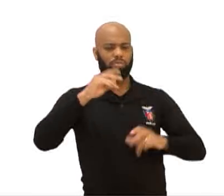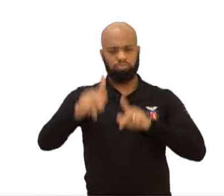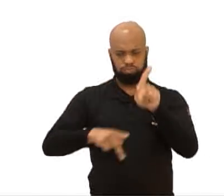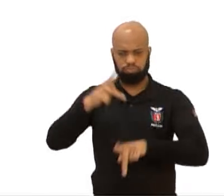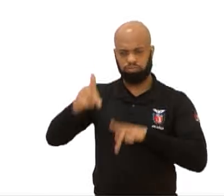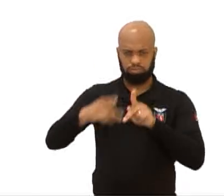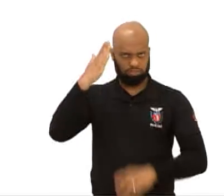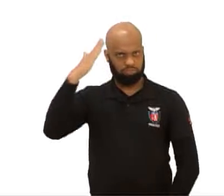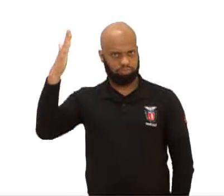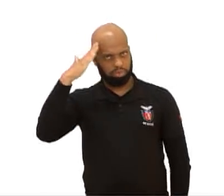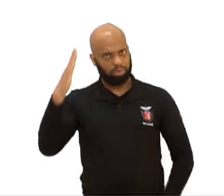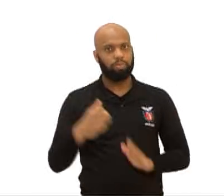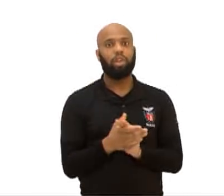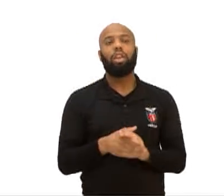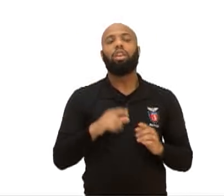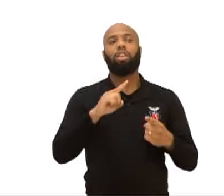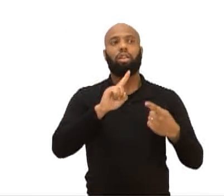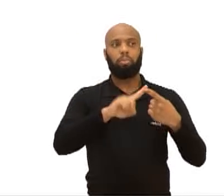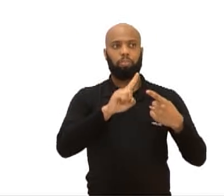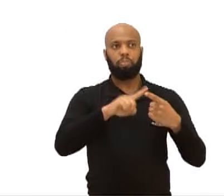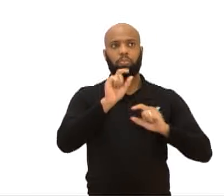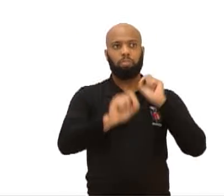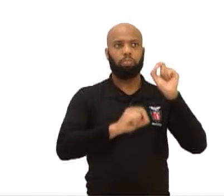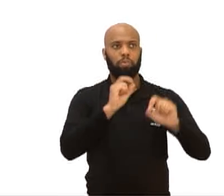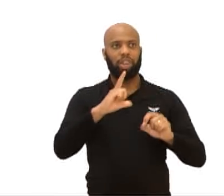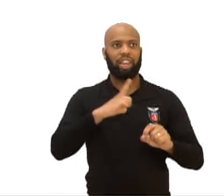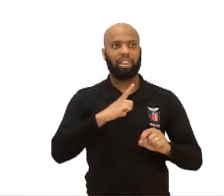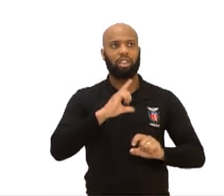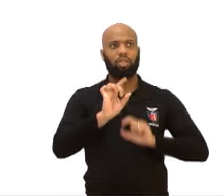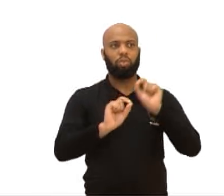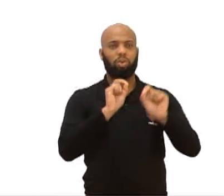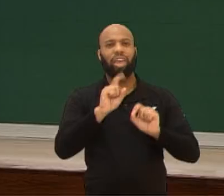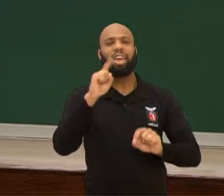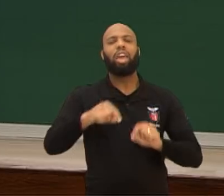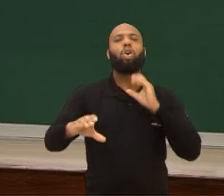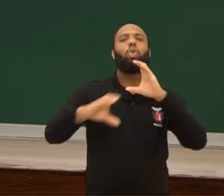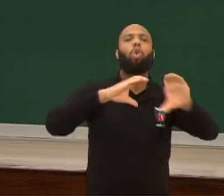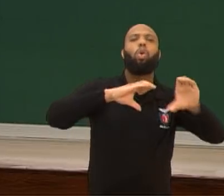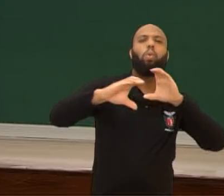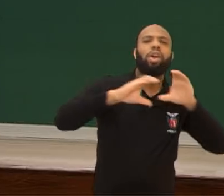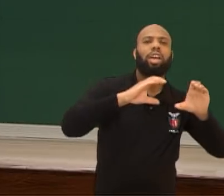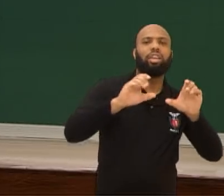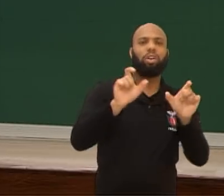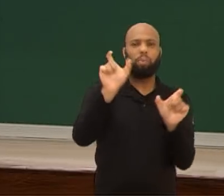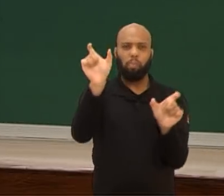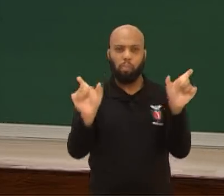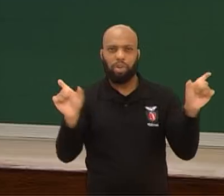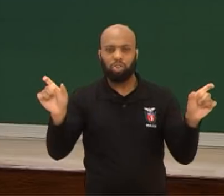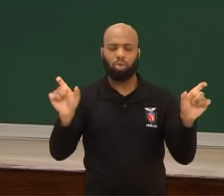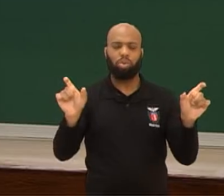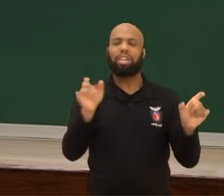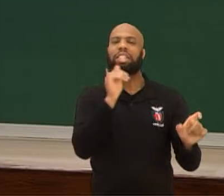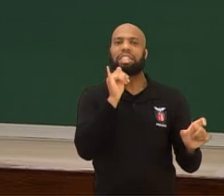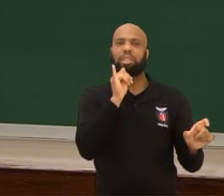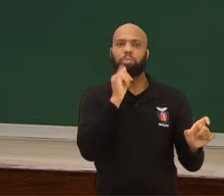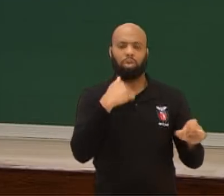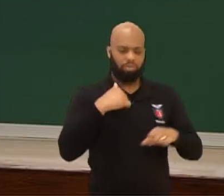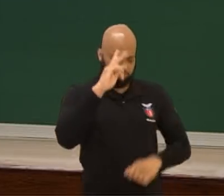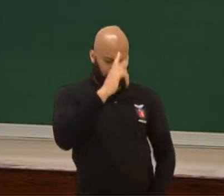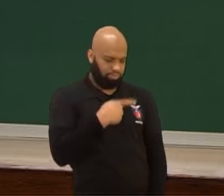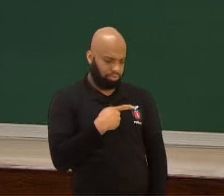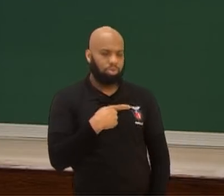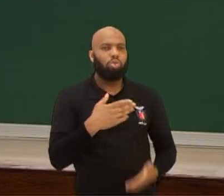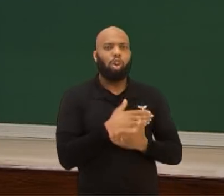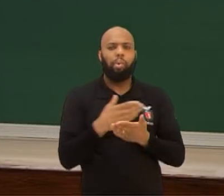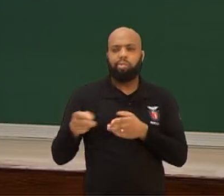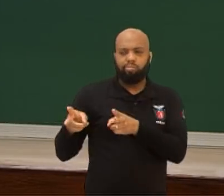específico? Nós temos a comunicação intrapessoal, que é a comunicação da pessoa consigo mesma, que a gente